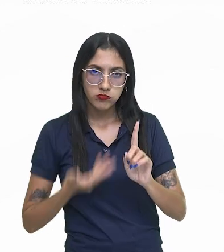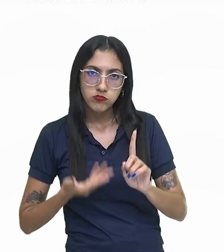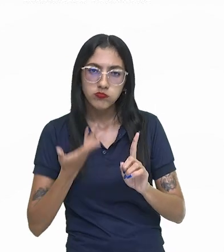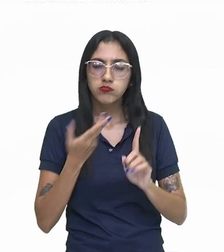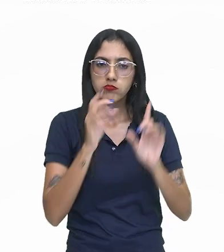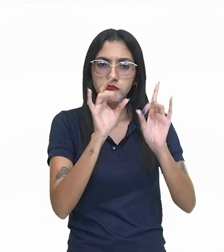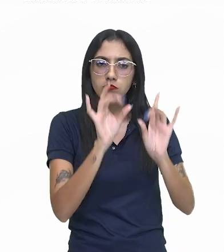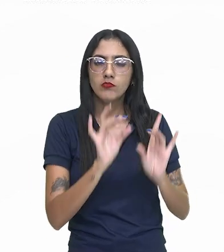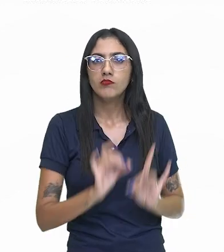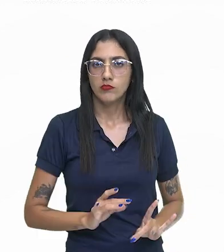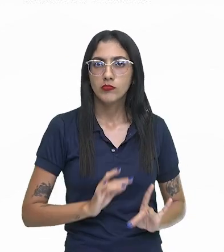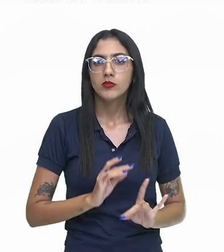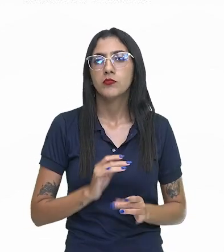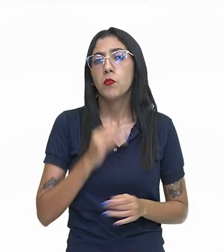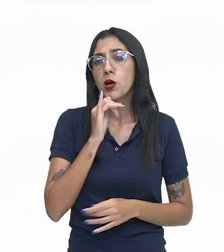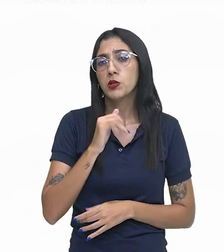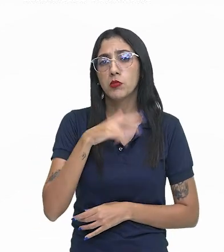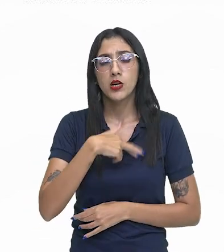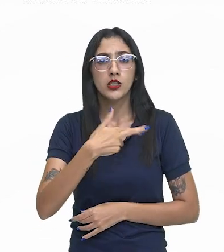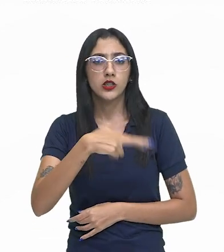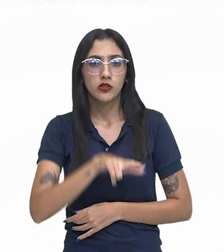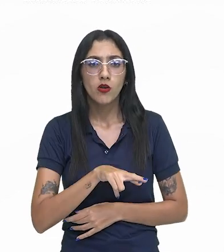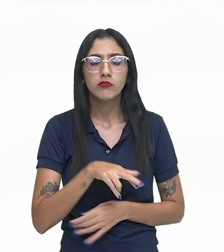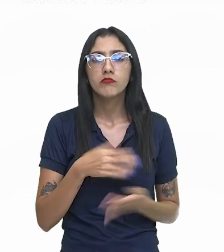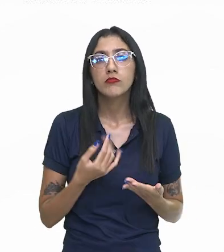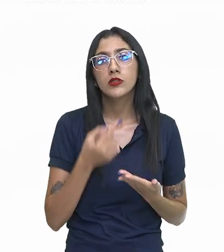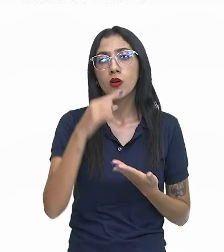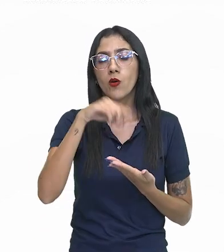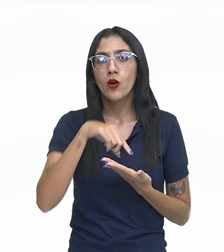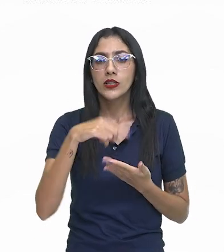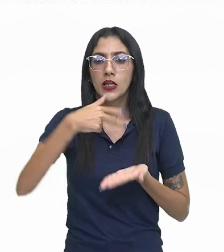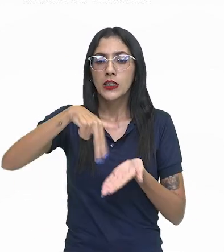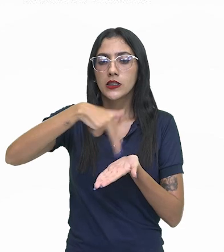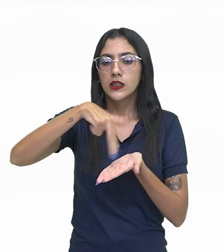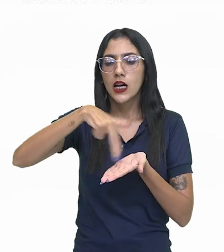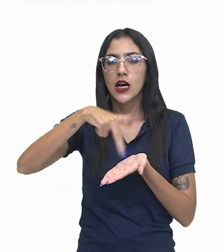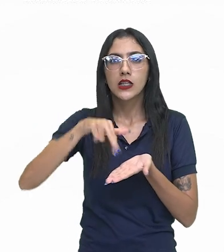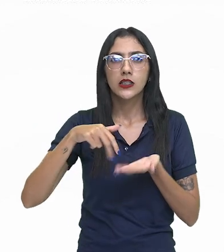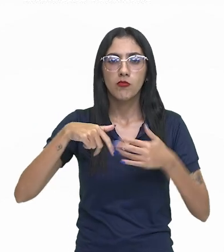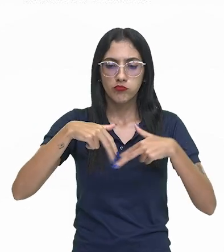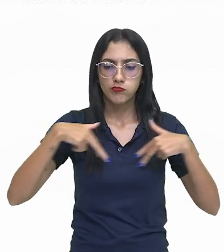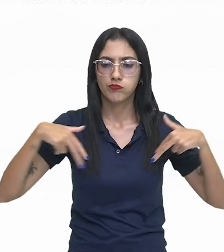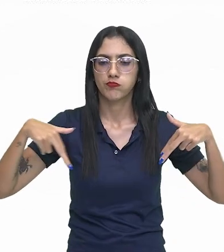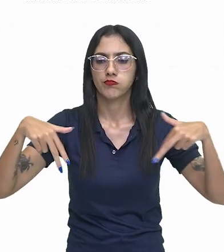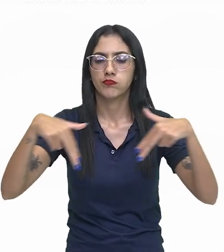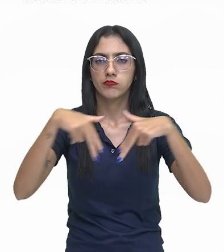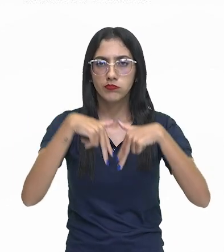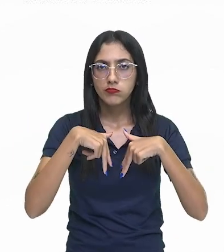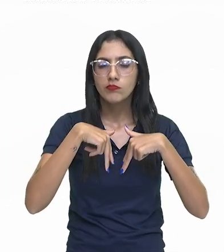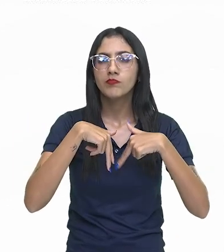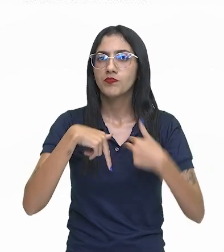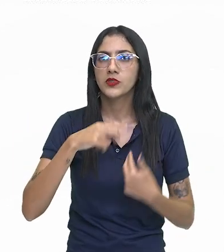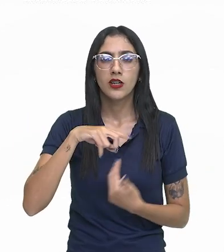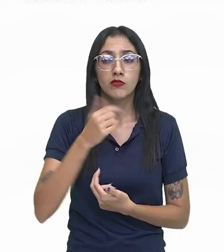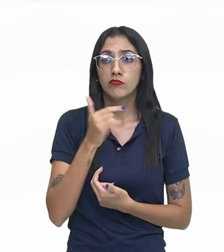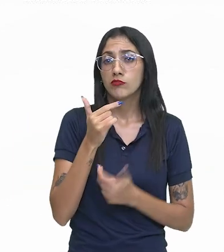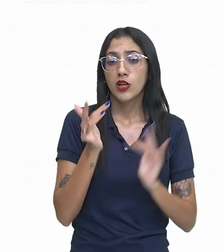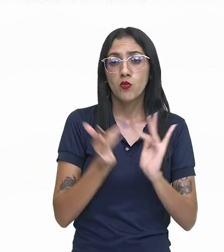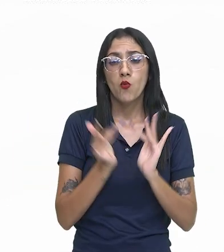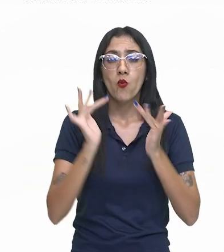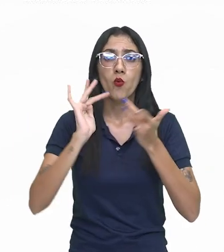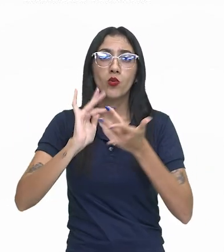que a dança indígena, ela possui um caráter ritualístico. Ela não tem um